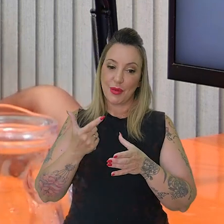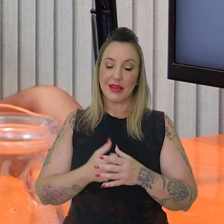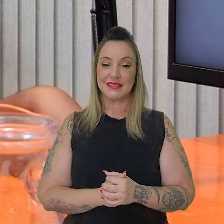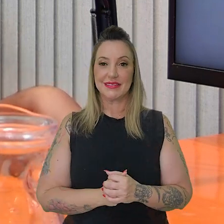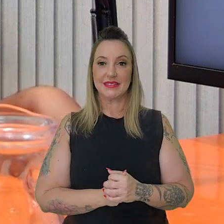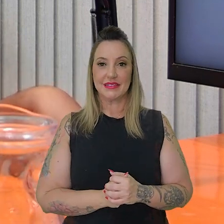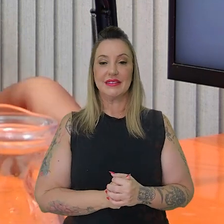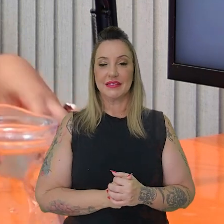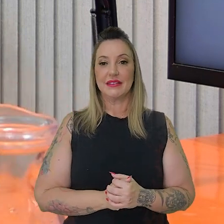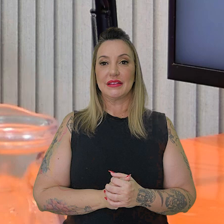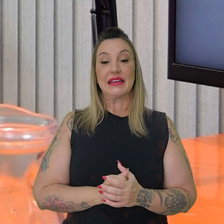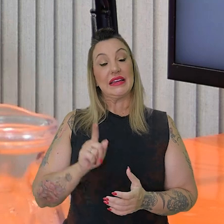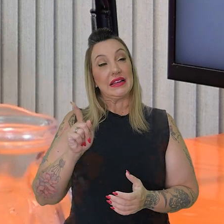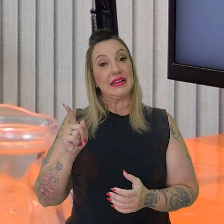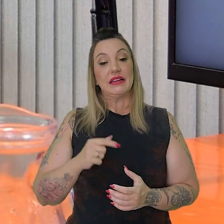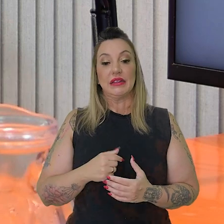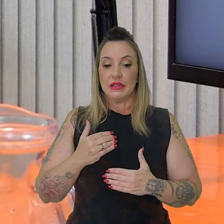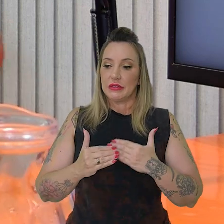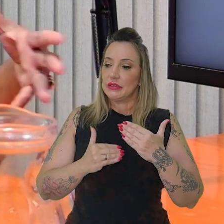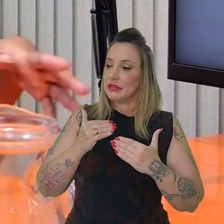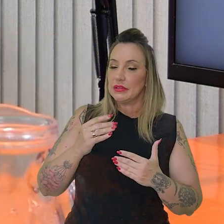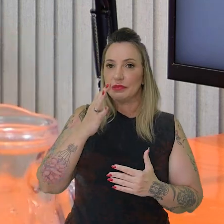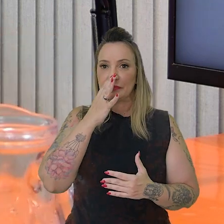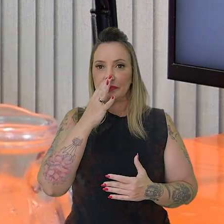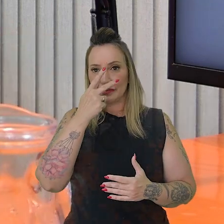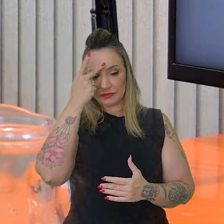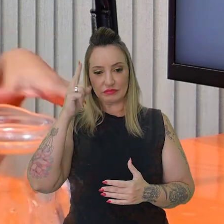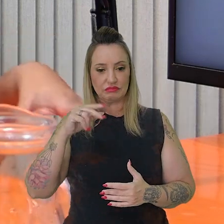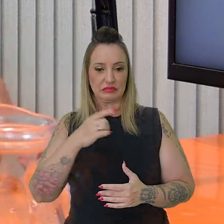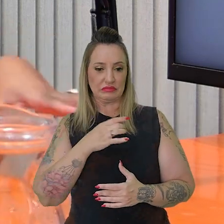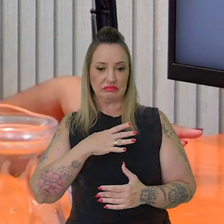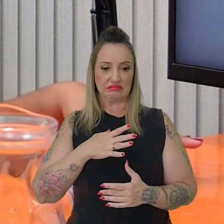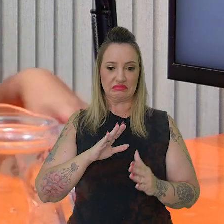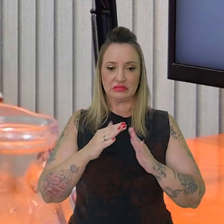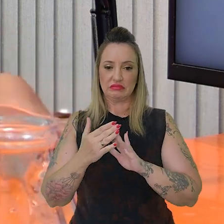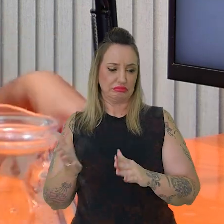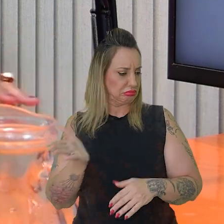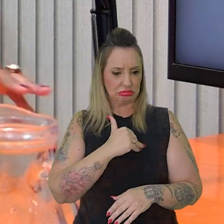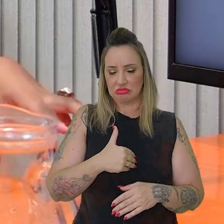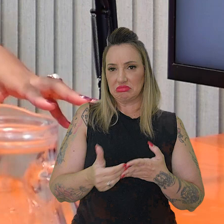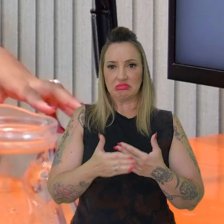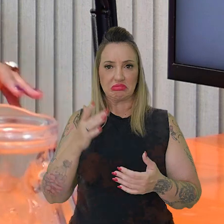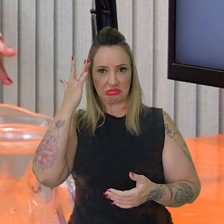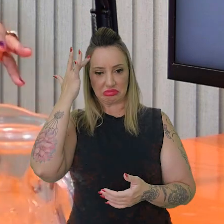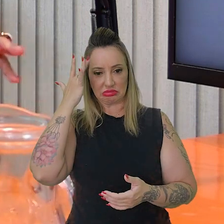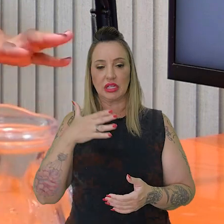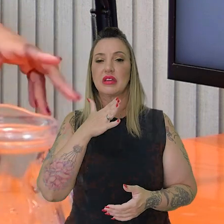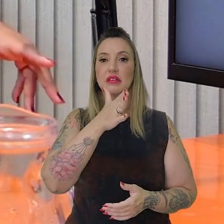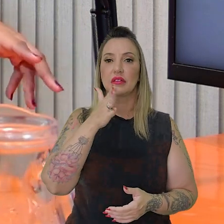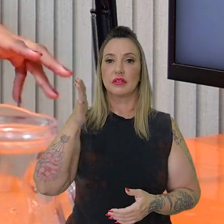bairro e ali eu fui assim cada vez me cantando por pessoas nunca tive medo ahi tem que entrar na favela vamos entrar na favela tá na comunidade tem que